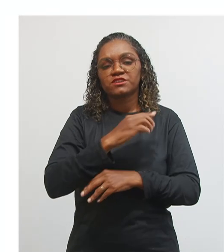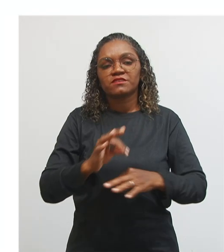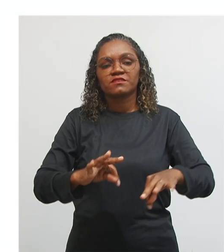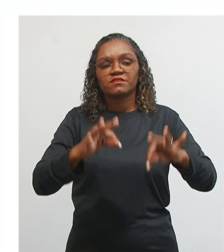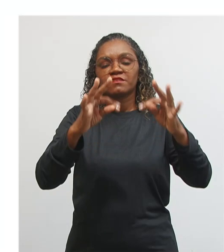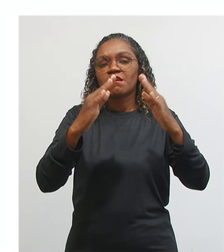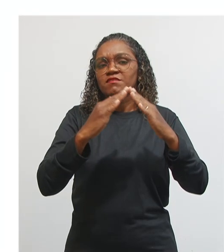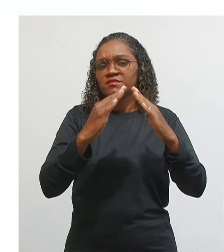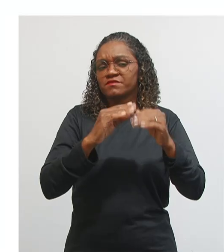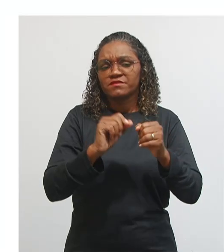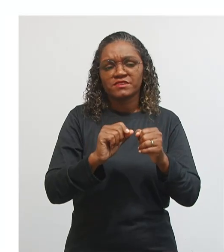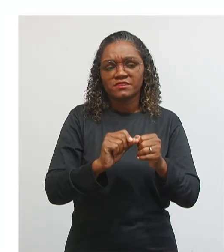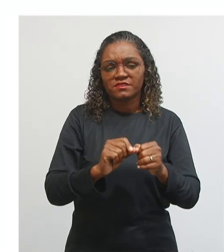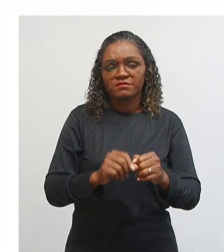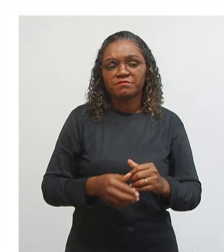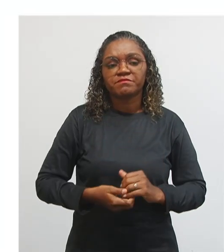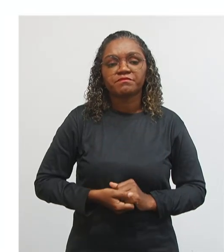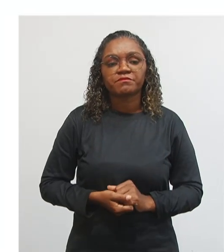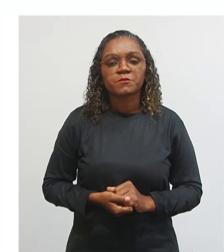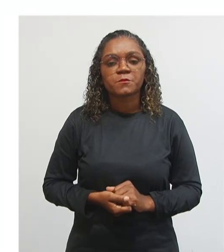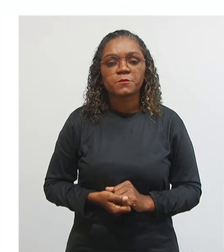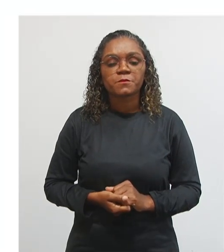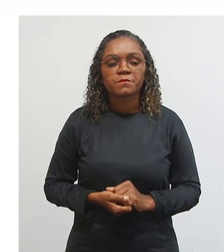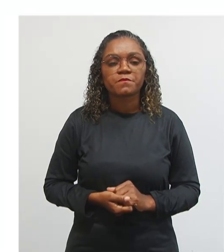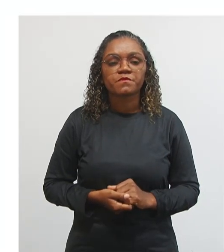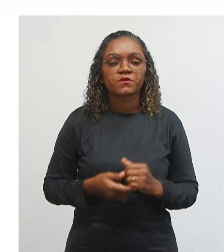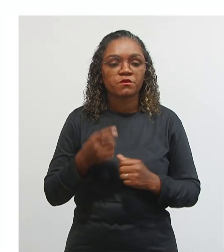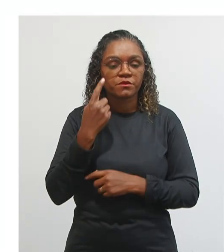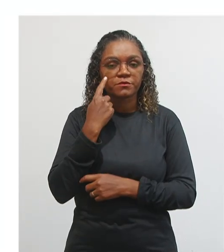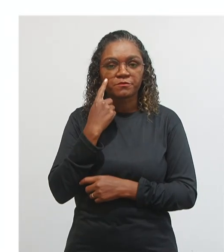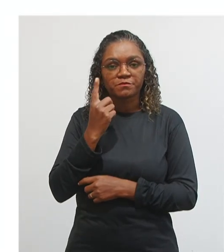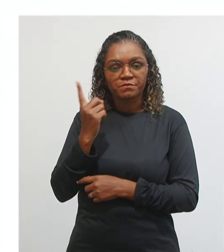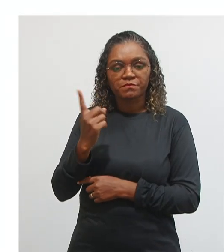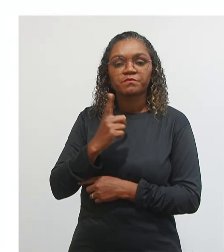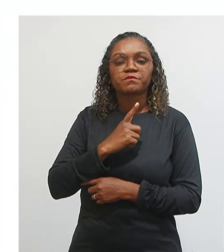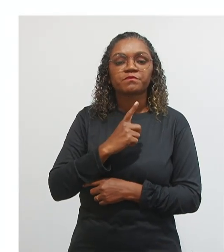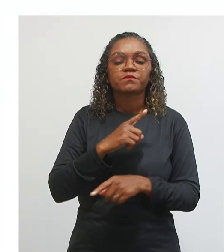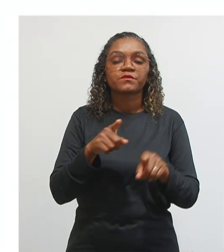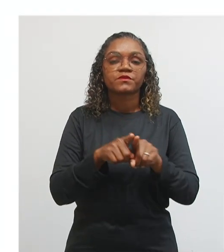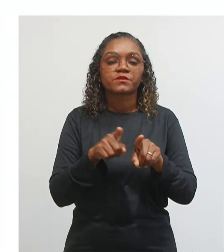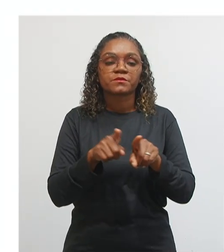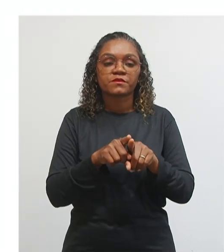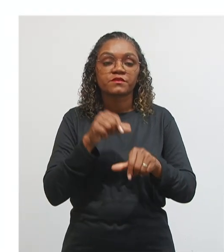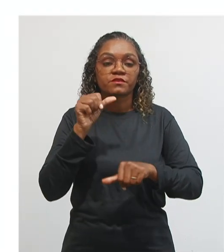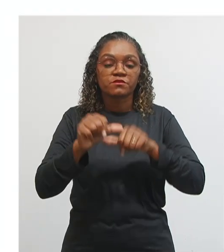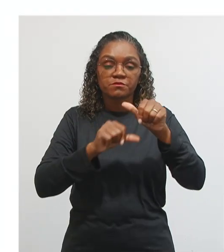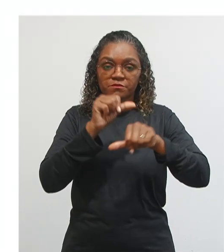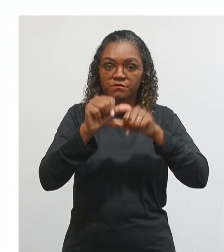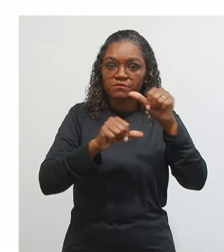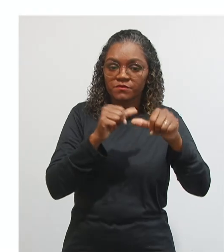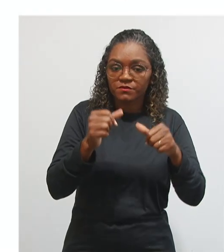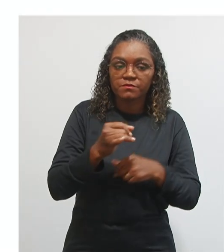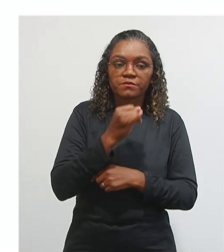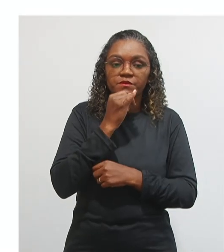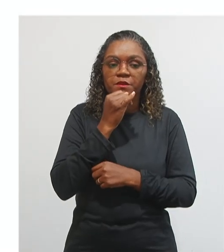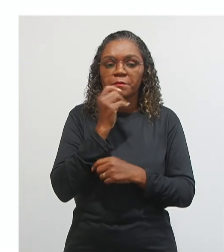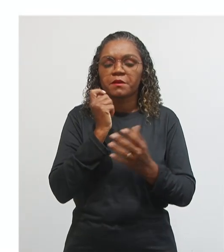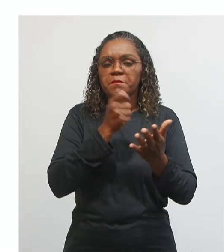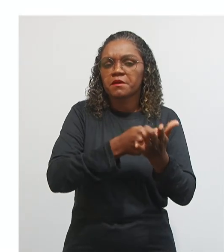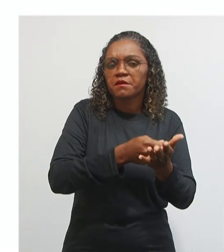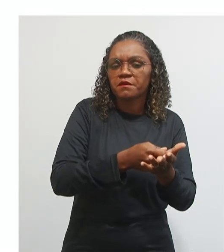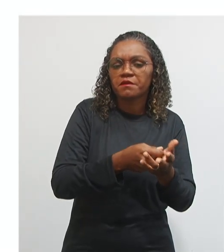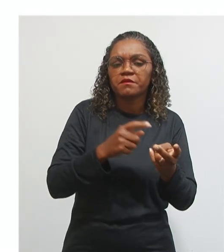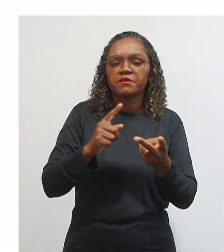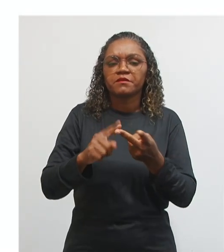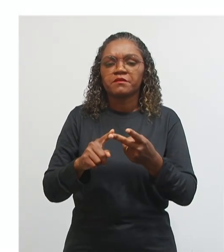E, terminando aqui, então, a nossa aula, nosso último slide, a TI transformações básicas, como pagamentos,